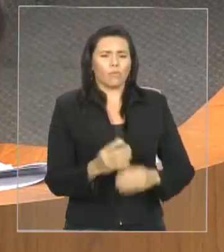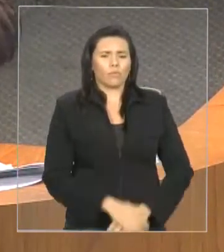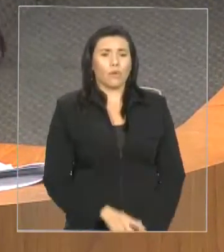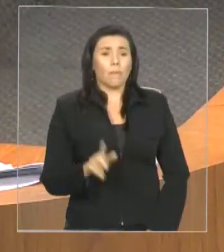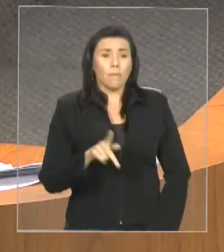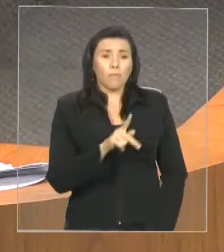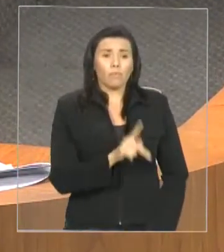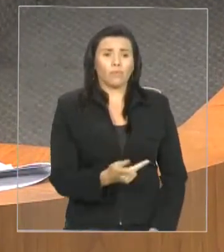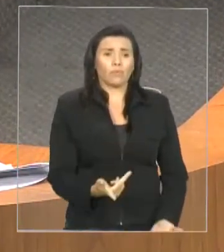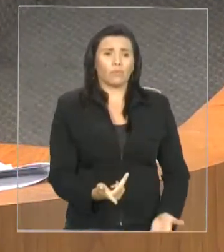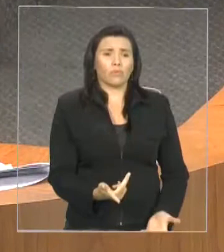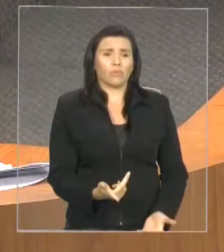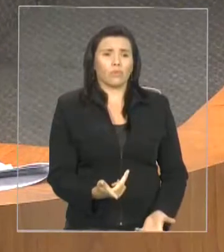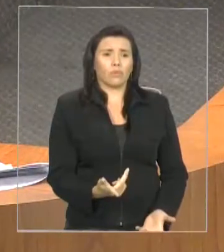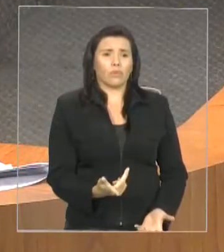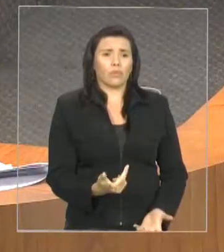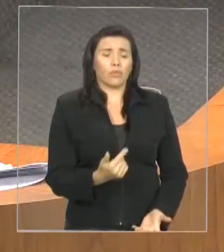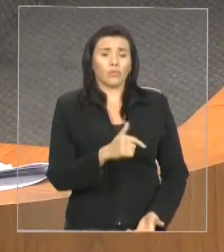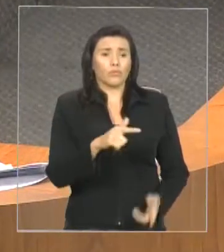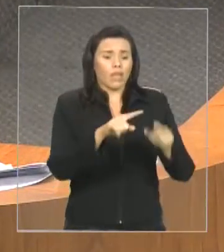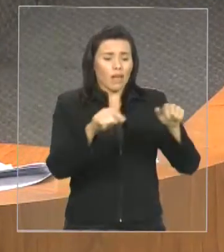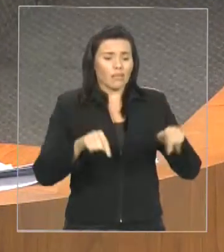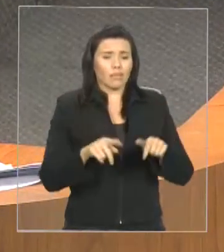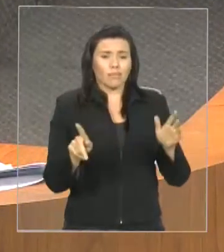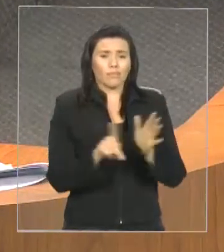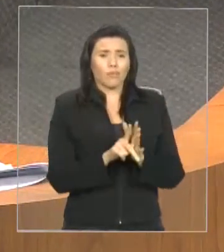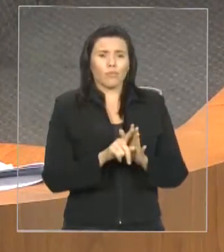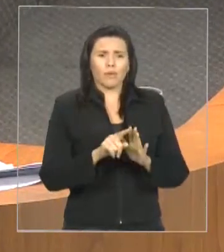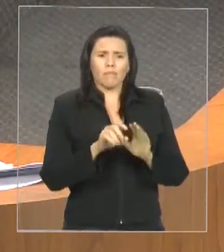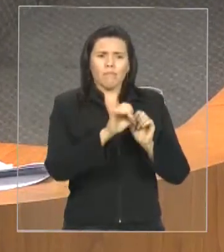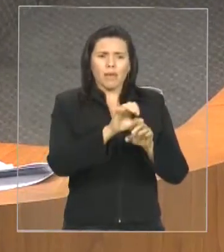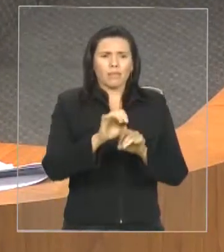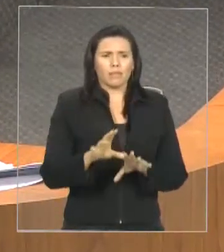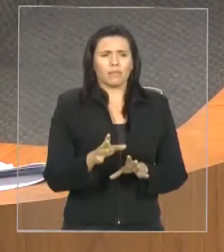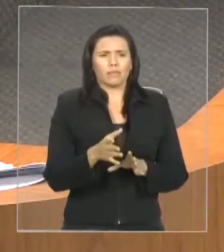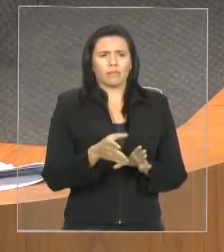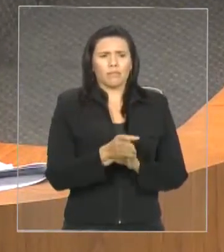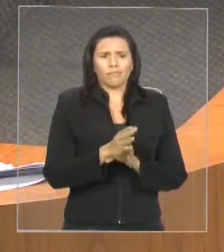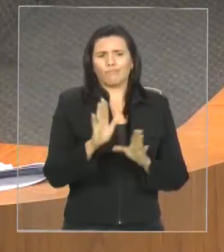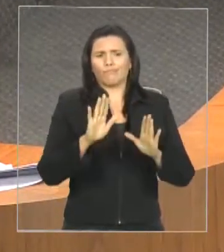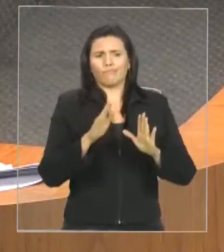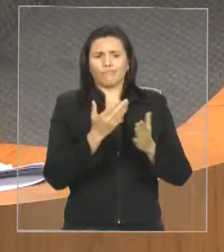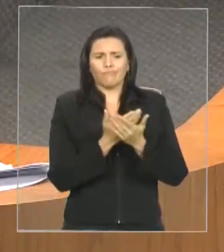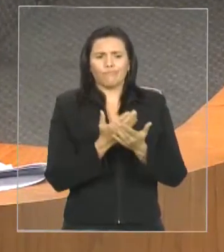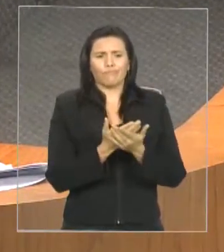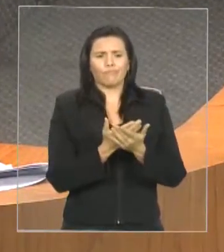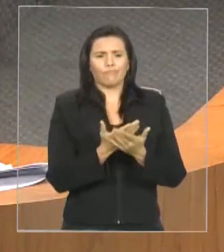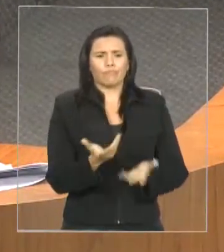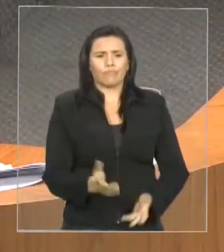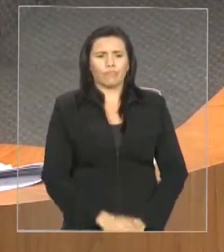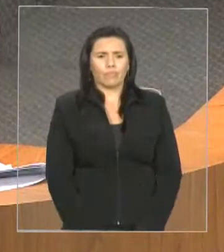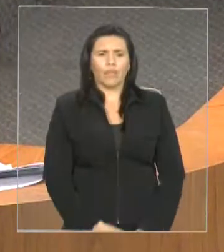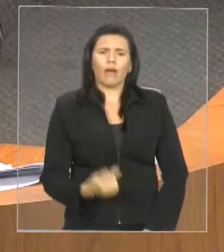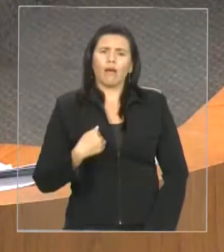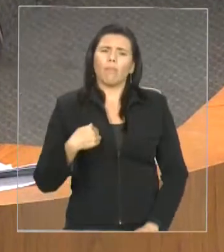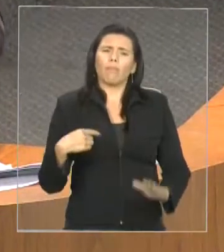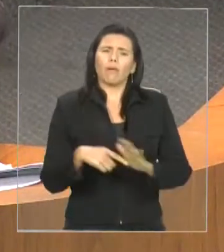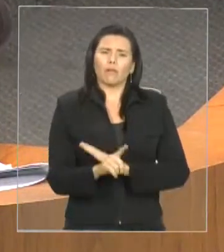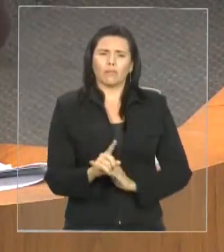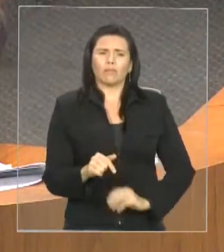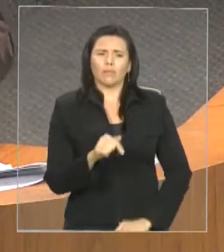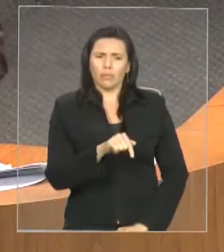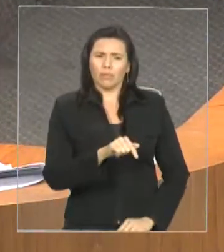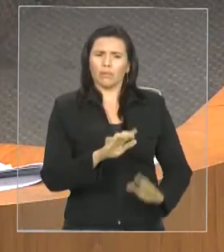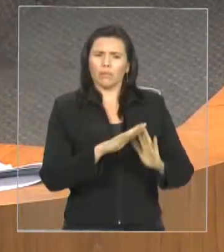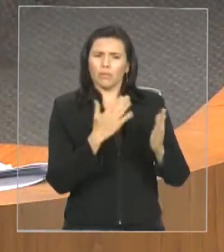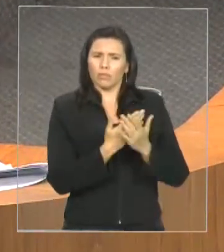esse questionamento. É essa a escola digna do vereador Flávio Dino? Porque dizer que construiu uma escola, reformou uma escola que era uma